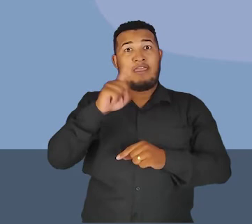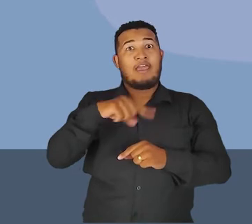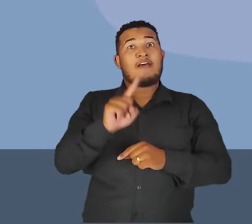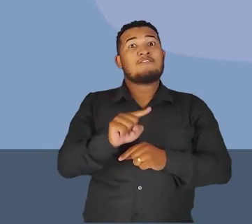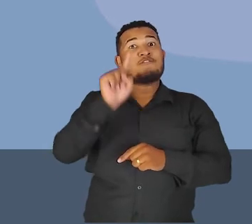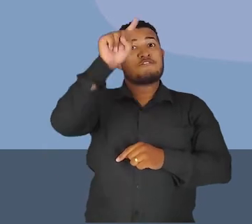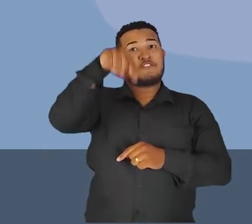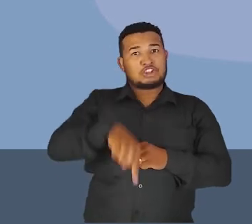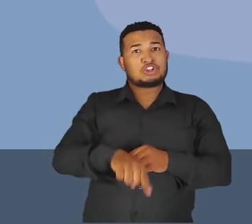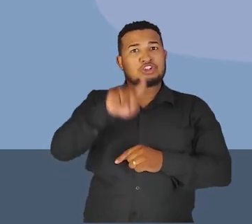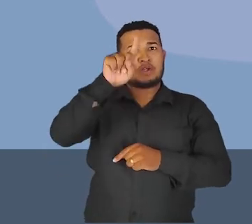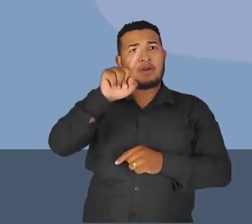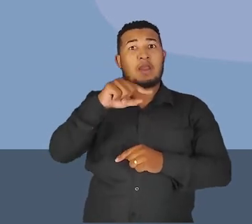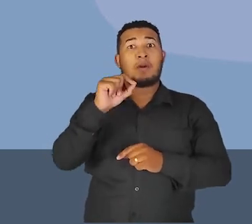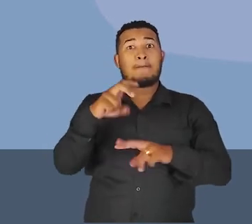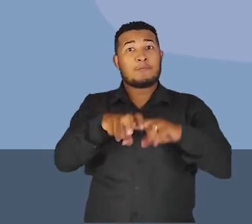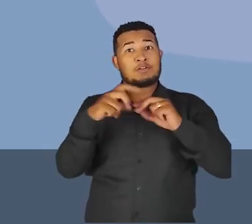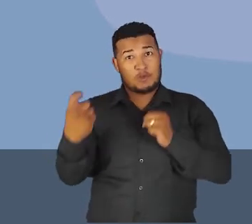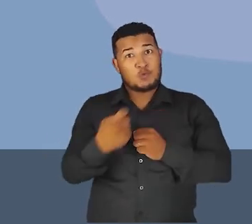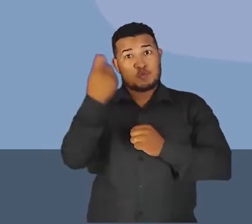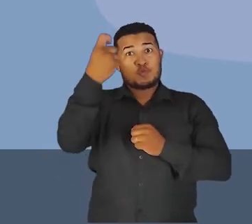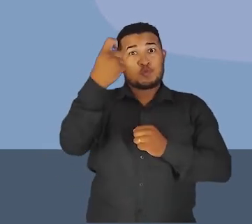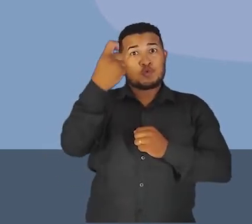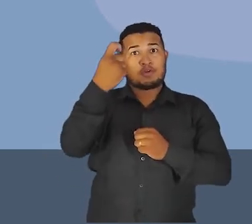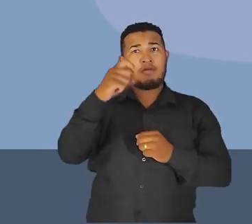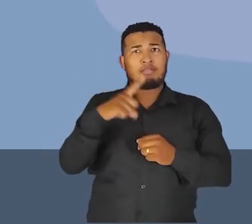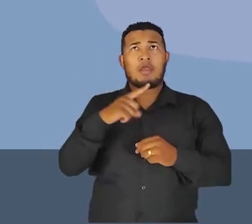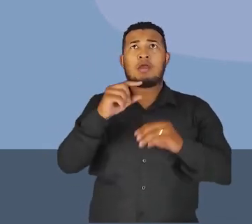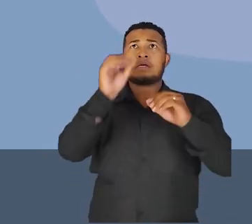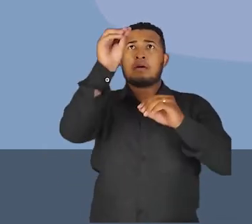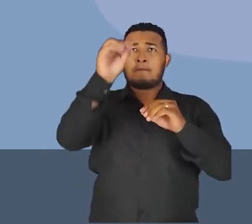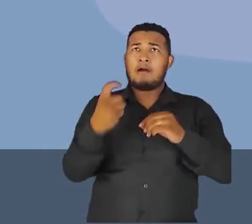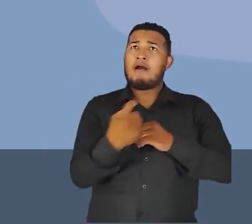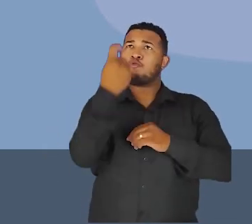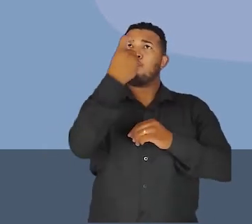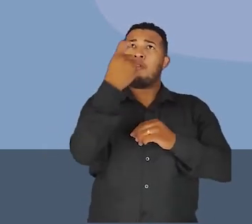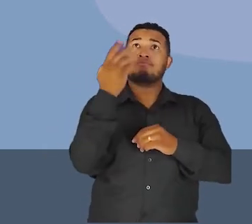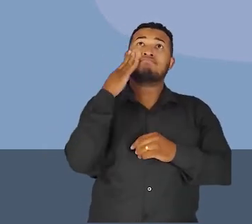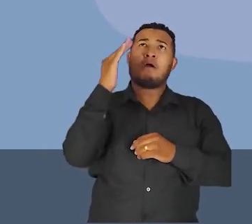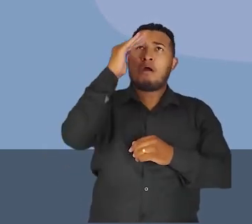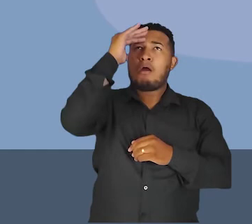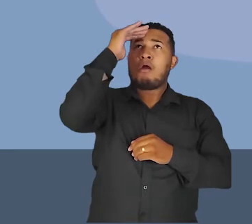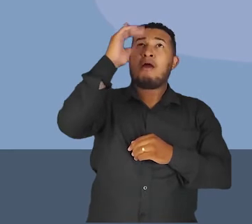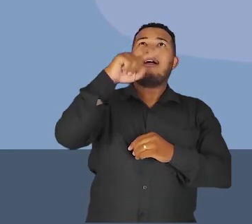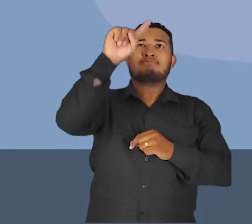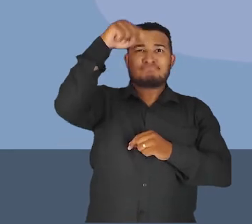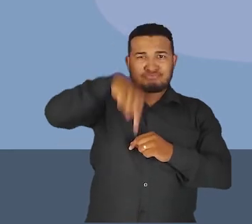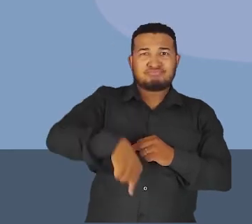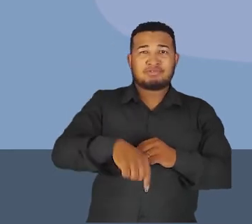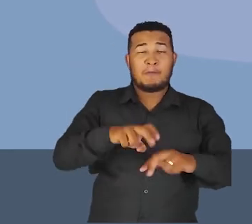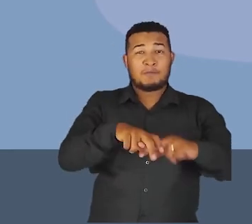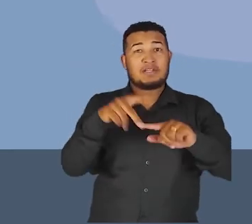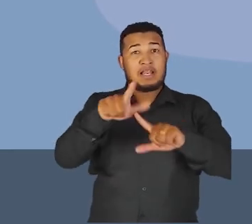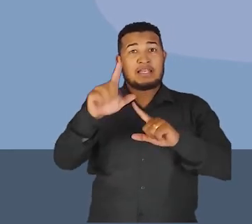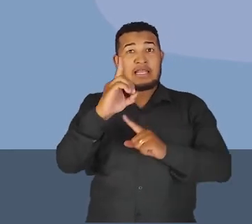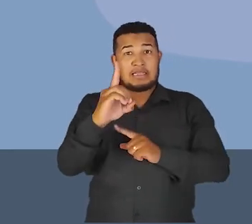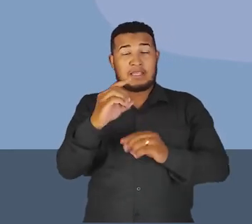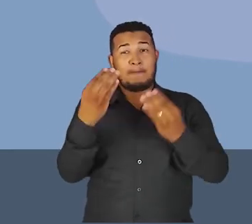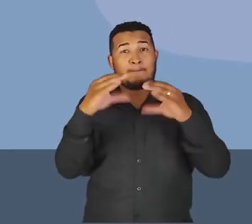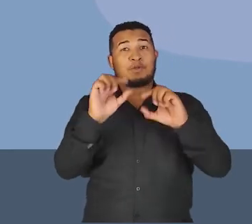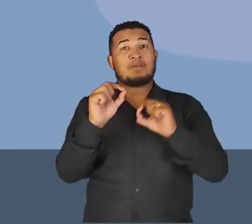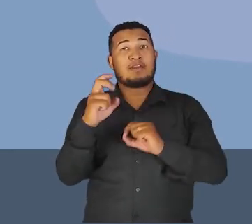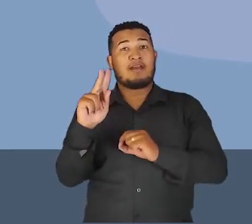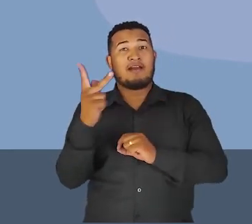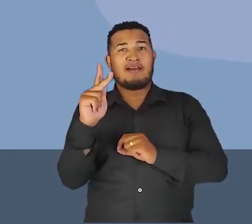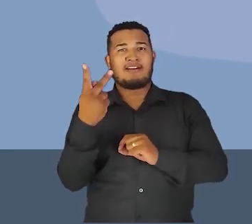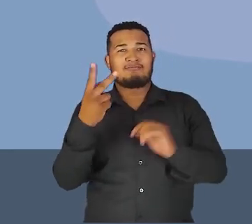vertical, equivale à altura que ele tem. Ele vai deslocar pela altura que ele tinha. Então, por isso que no lugar da letra D eu coloquei H.